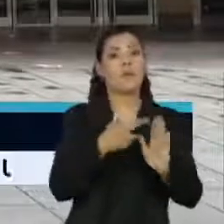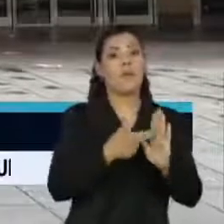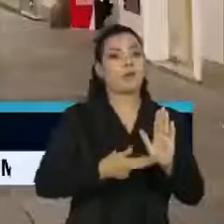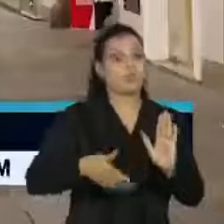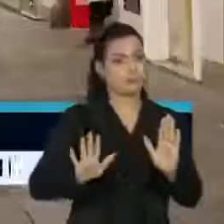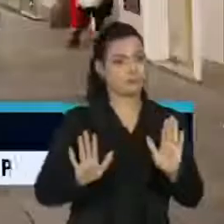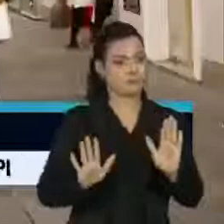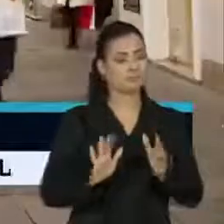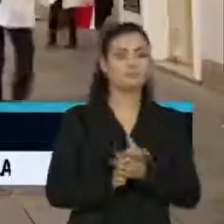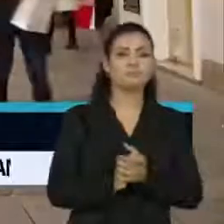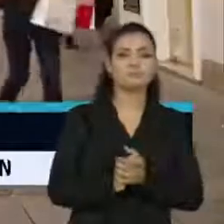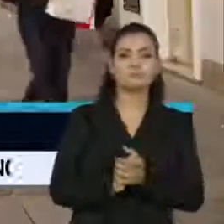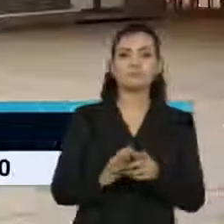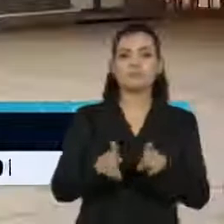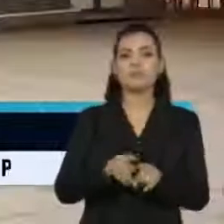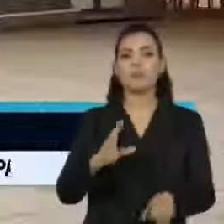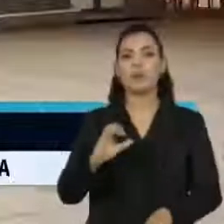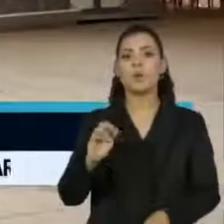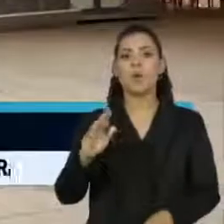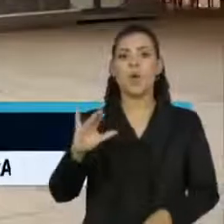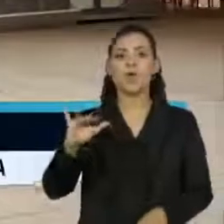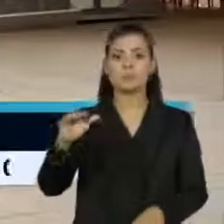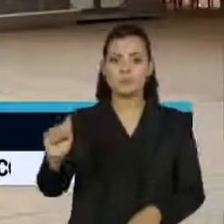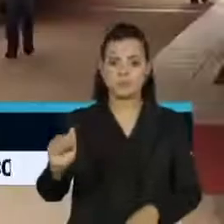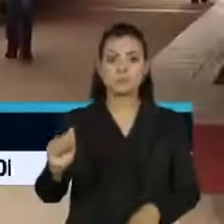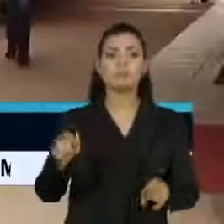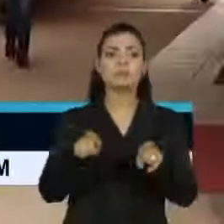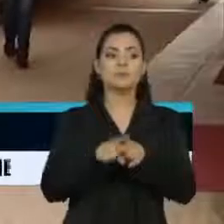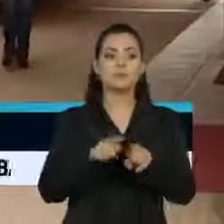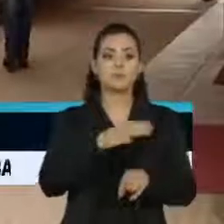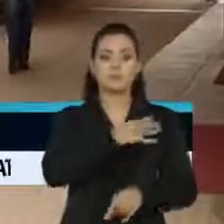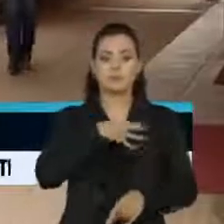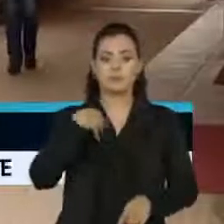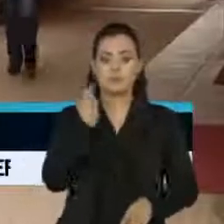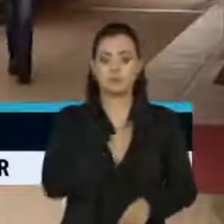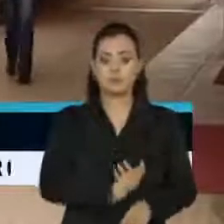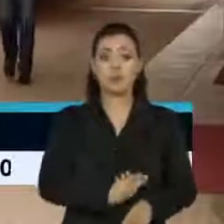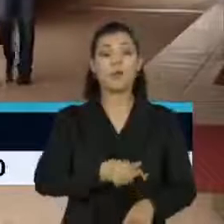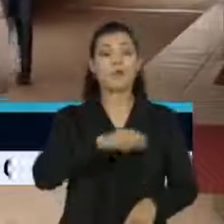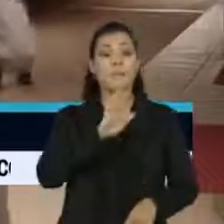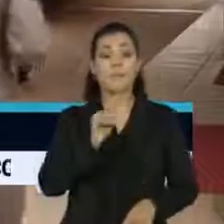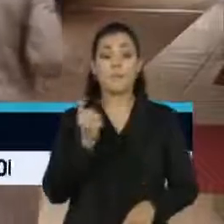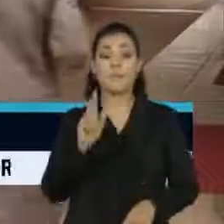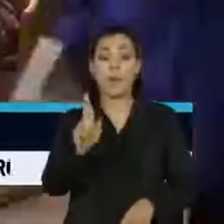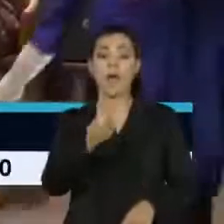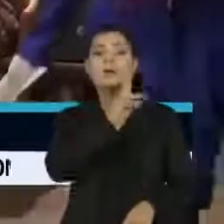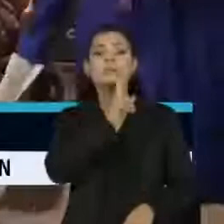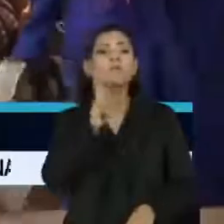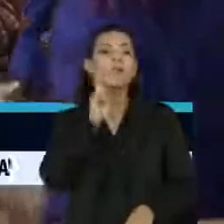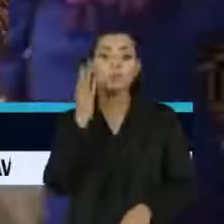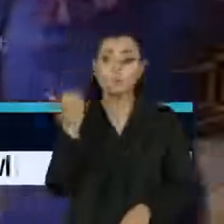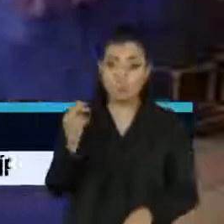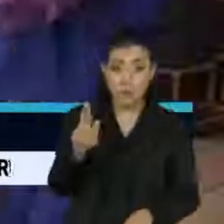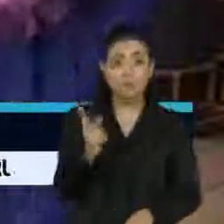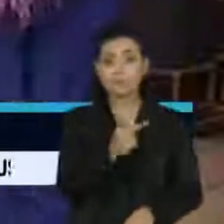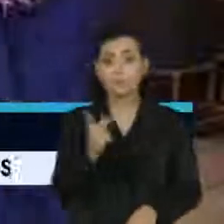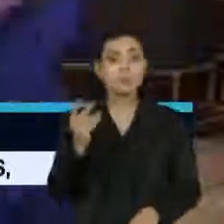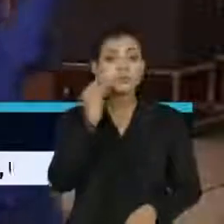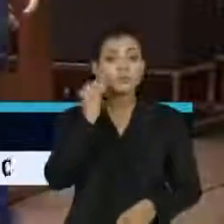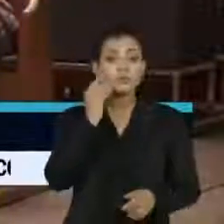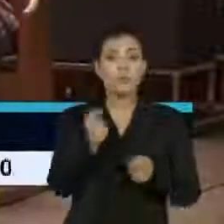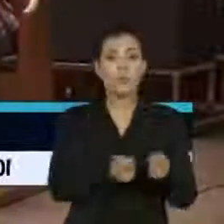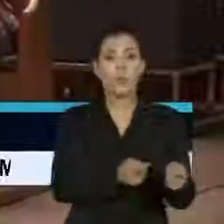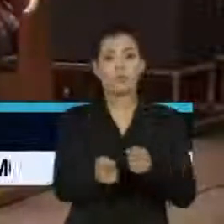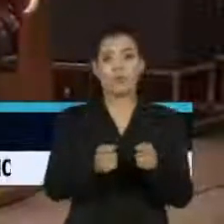com restrições na Croácia o governo determinou o fechamento de bares e restaurantes a partir deste fim de semana é uma tentativa